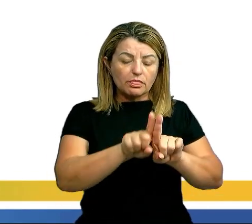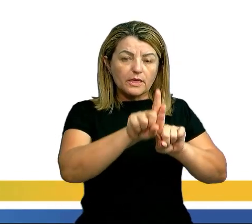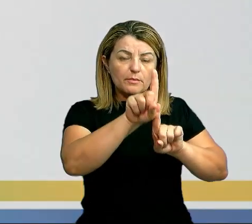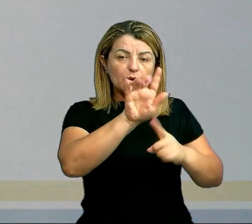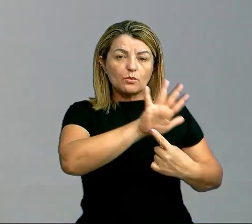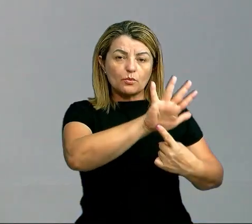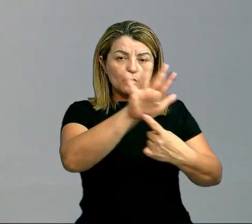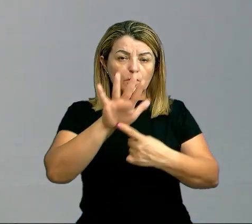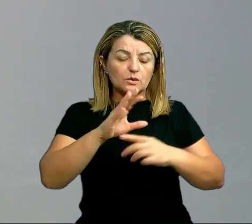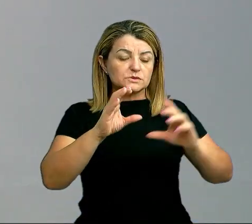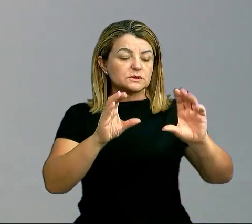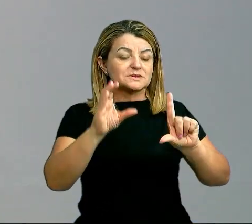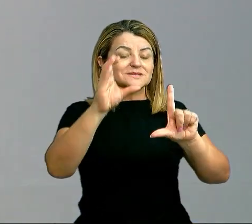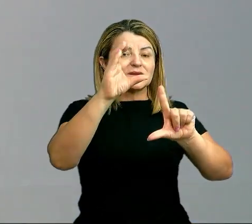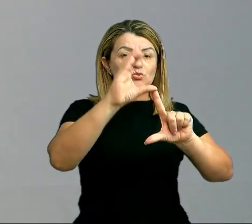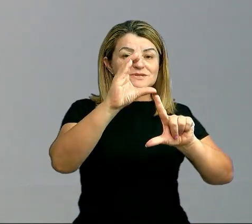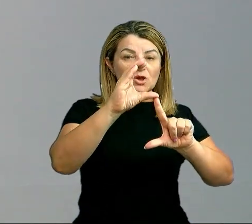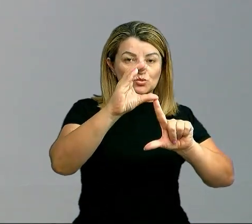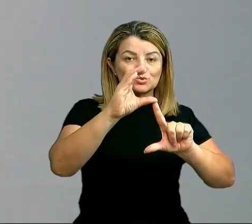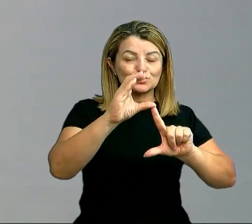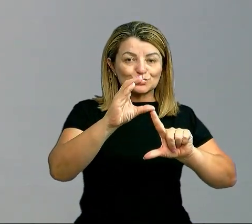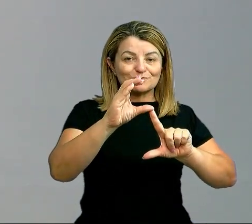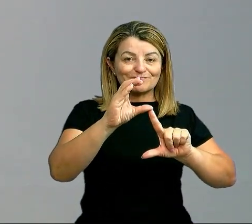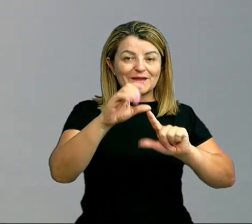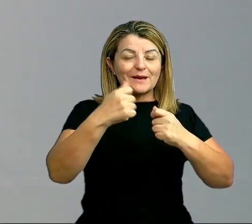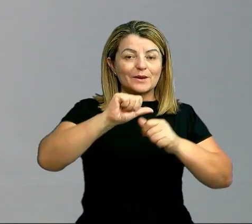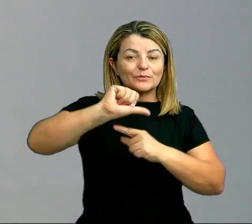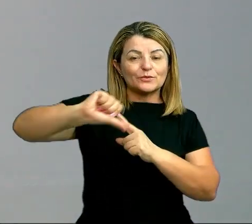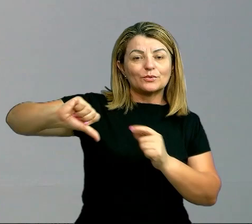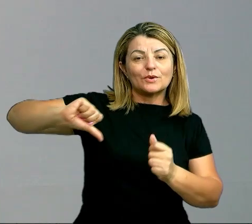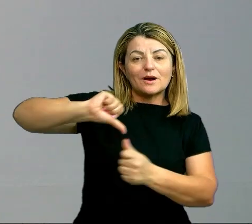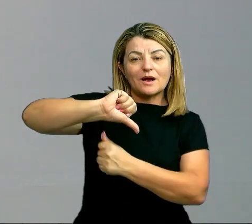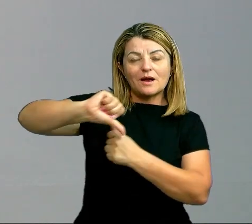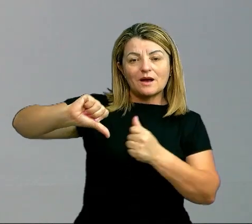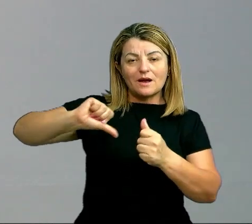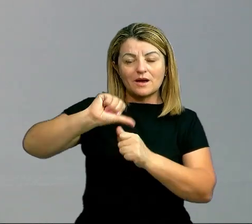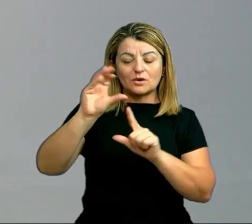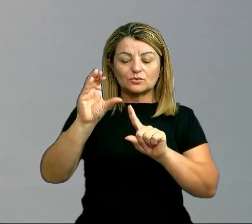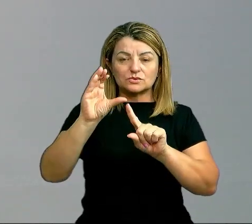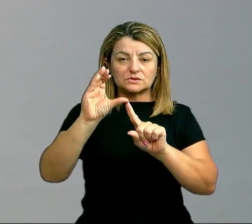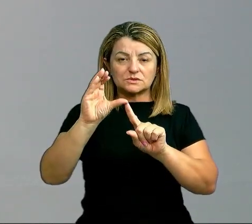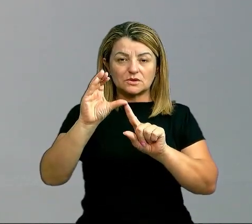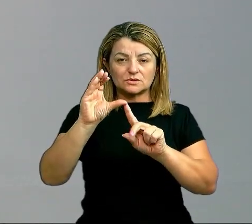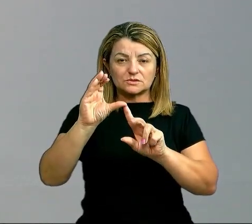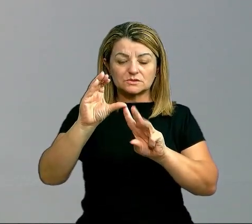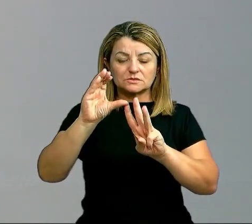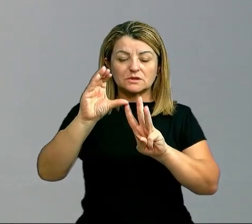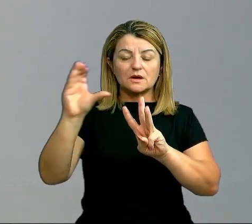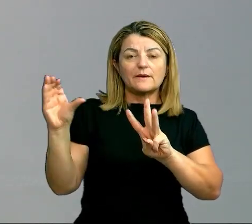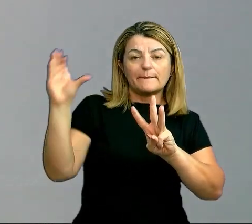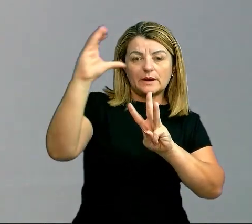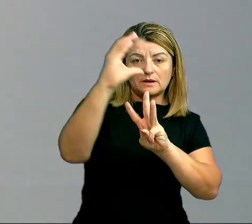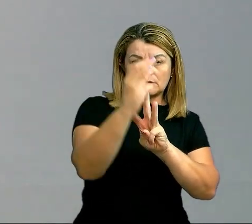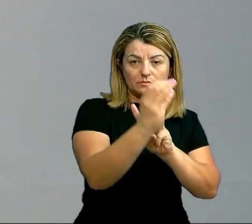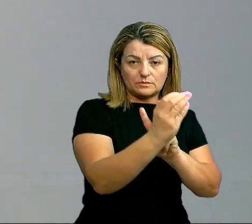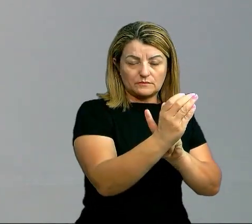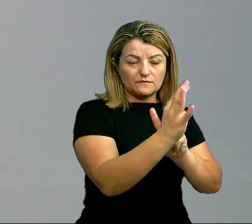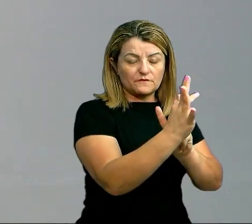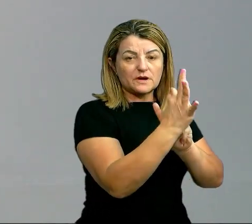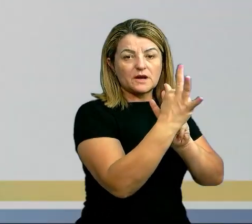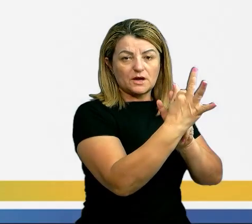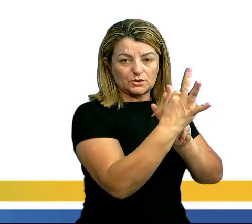expressa em graus Celsius. Então, precisamos fazer essa conversão de temperatura de graus Celsius para graus Fahrenheit. Dessa